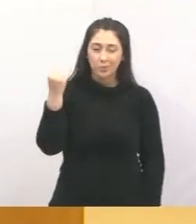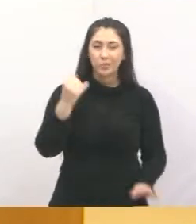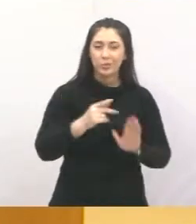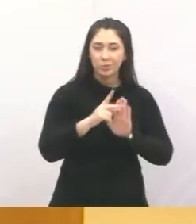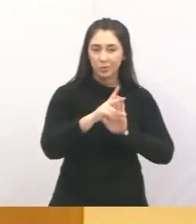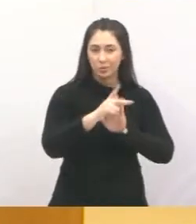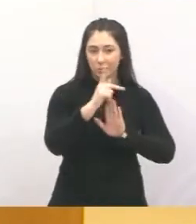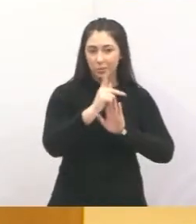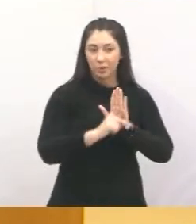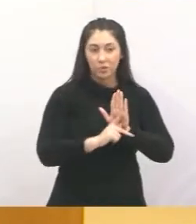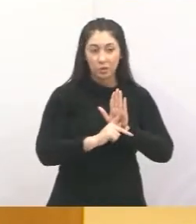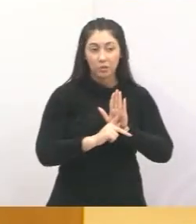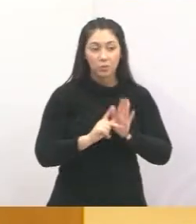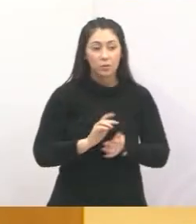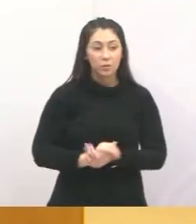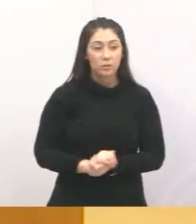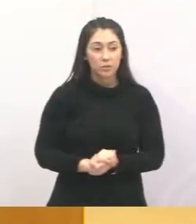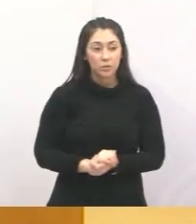projeto